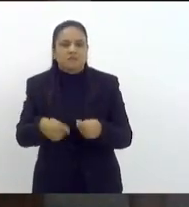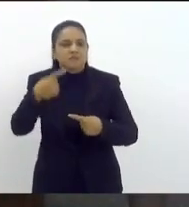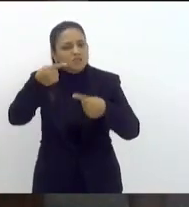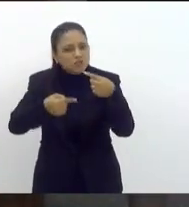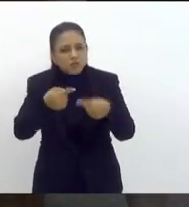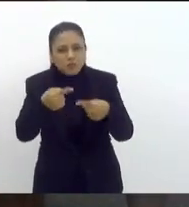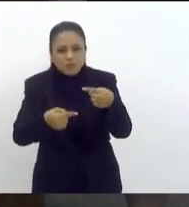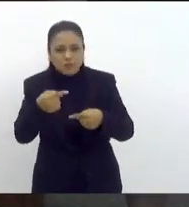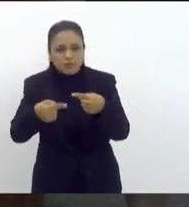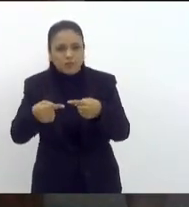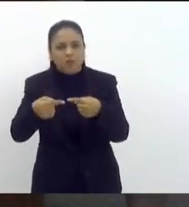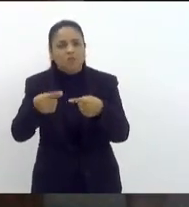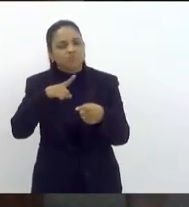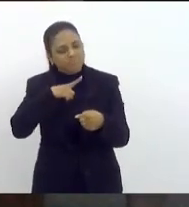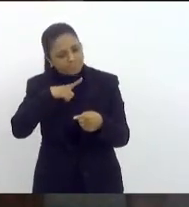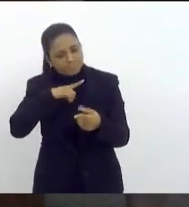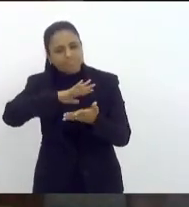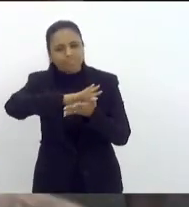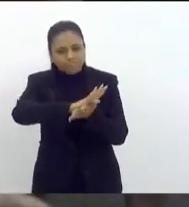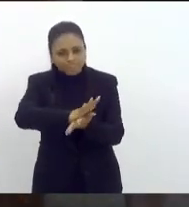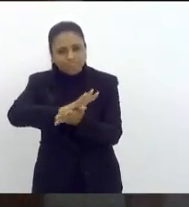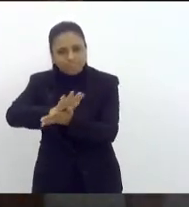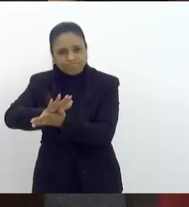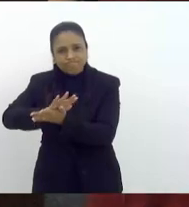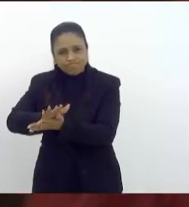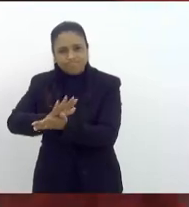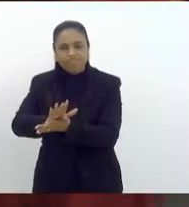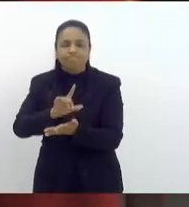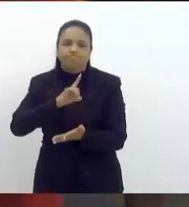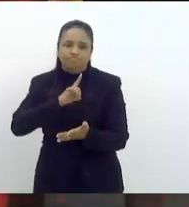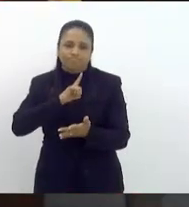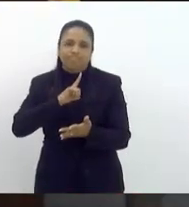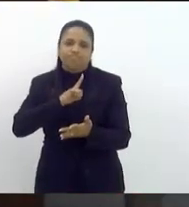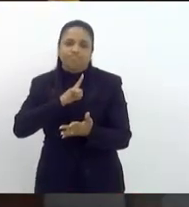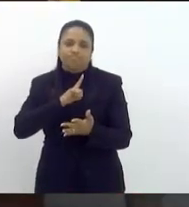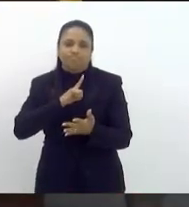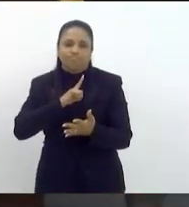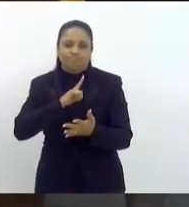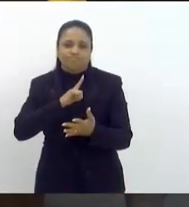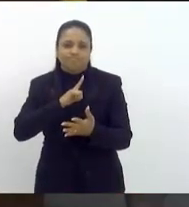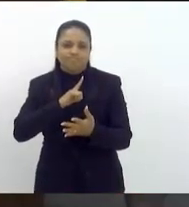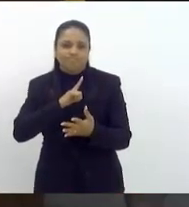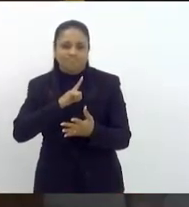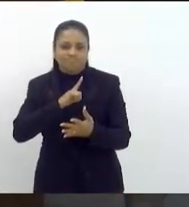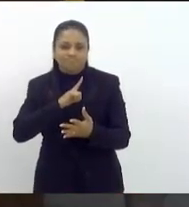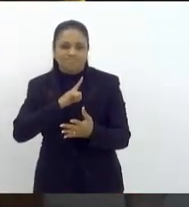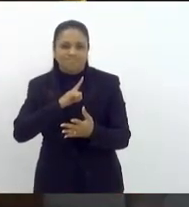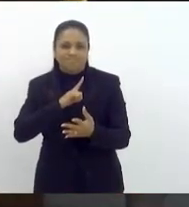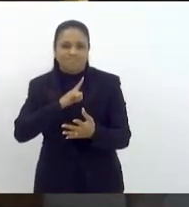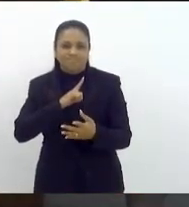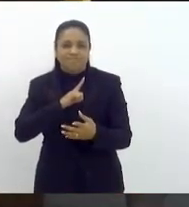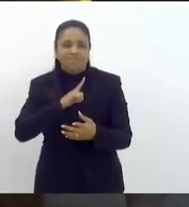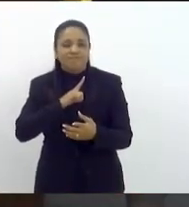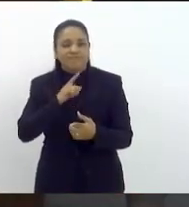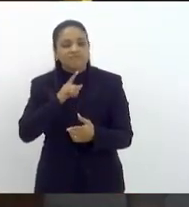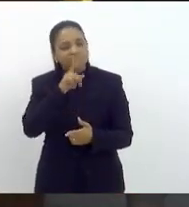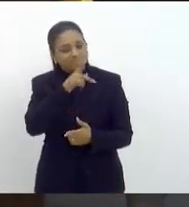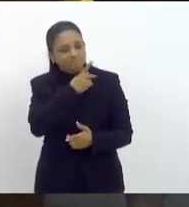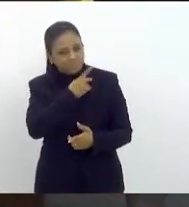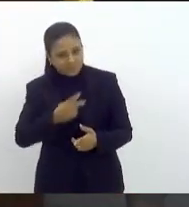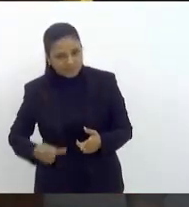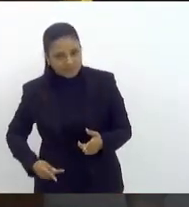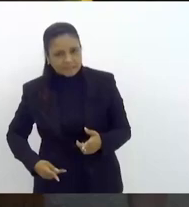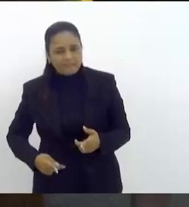há de fato um preconceito institucionalizado e vossa excelência